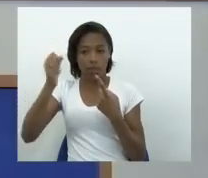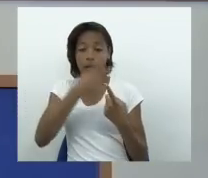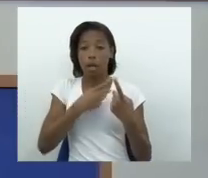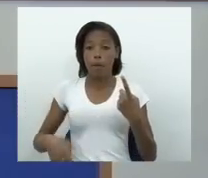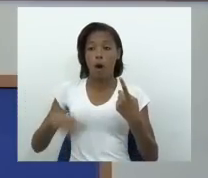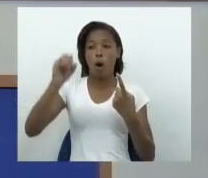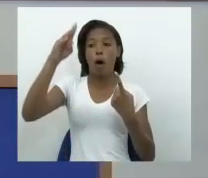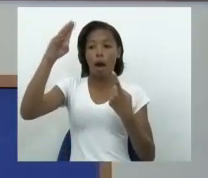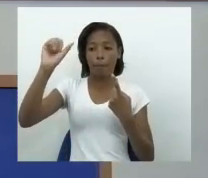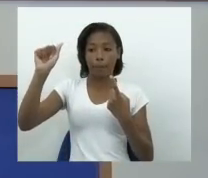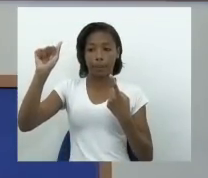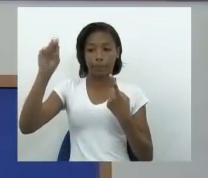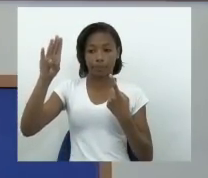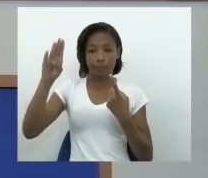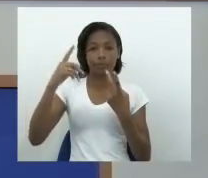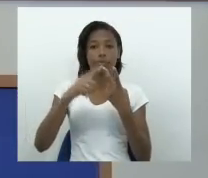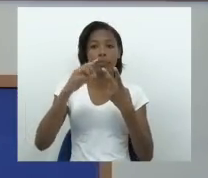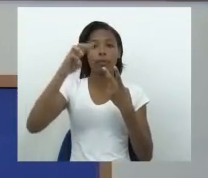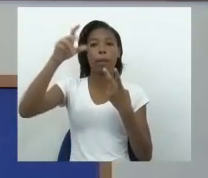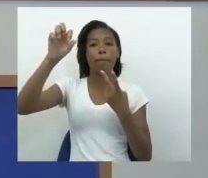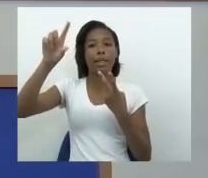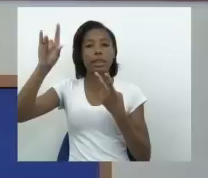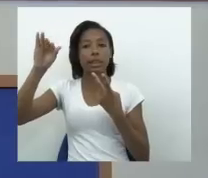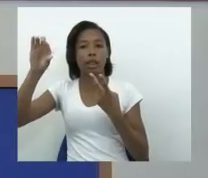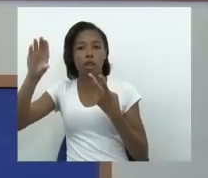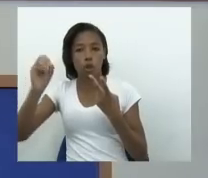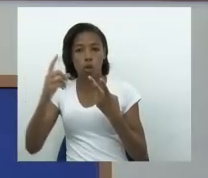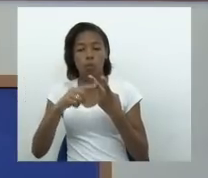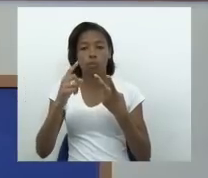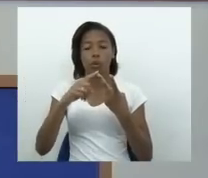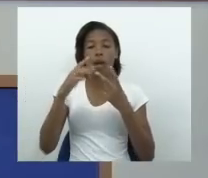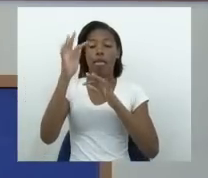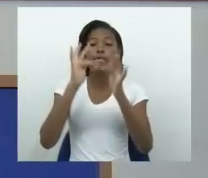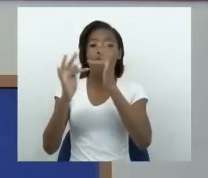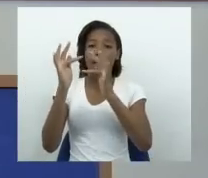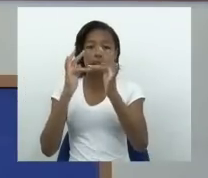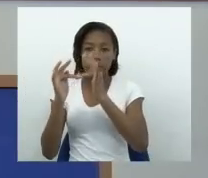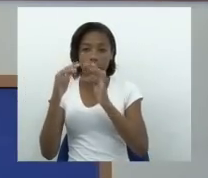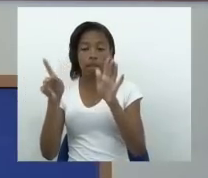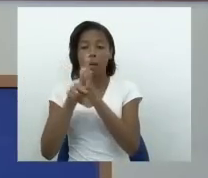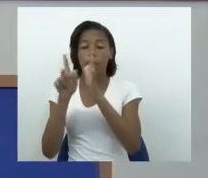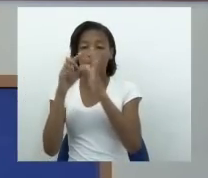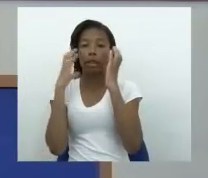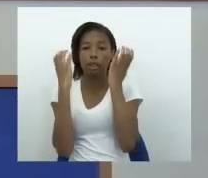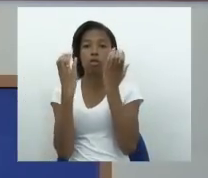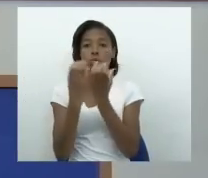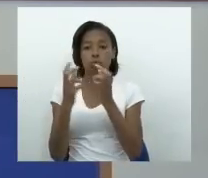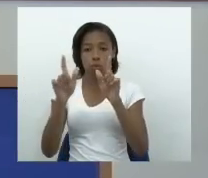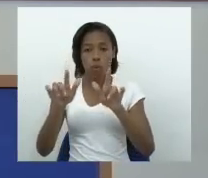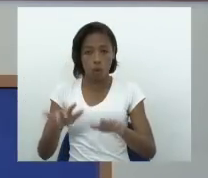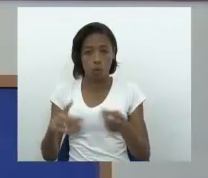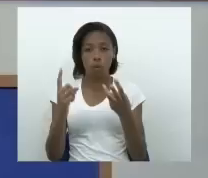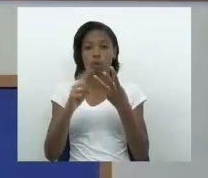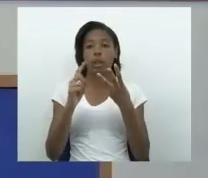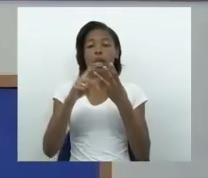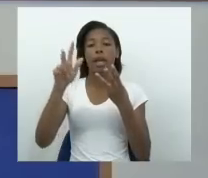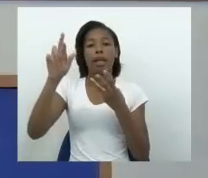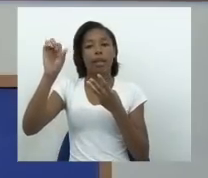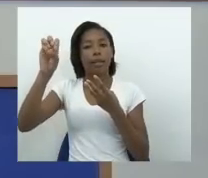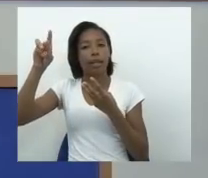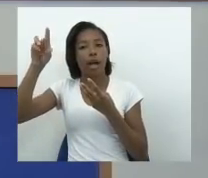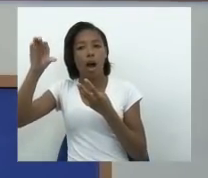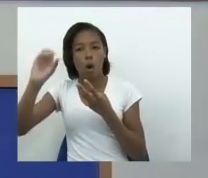OAB Guarulhos, Marcílio Silva Mendes, agente técnico parlamentar aqui na Câmara Municipal, e Reinaldo Marques de